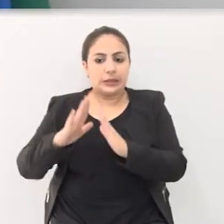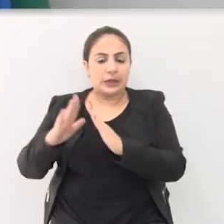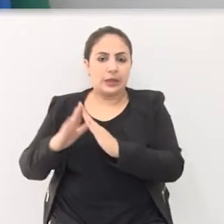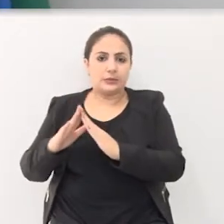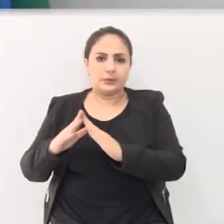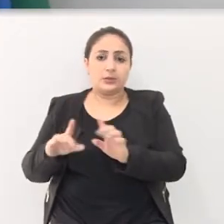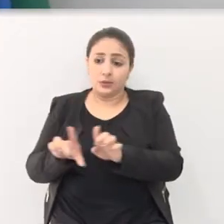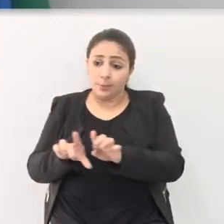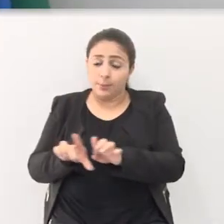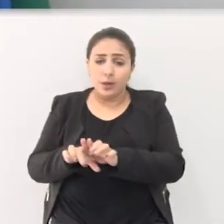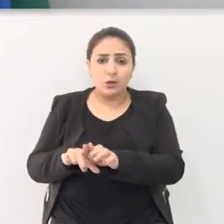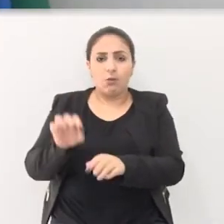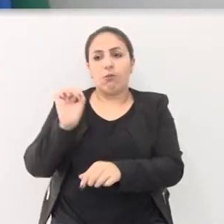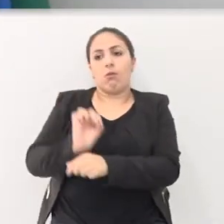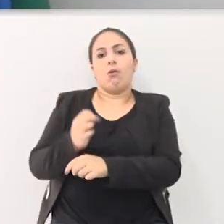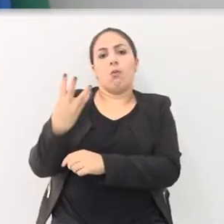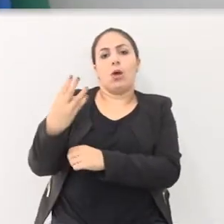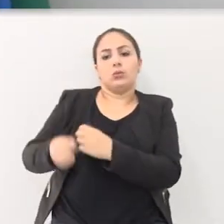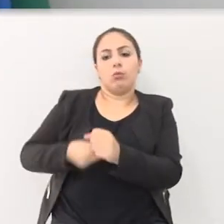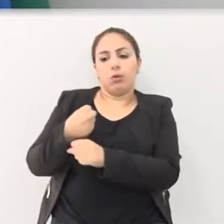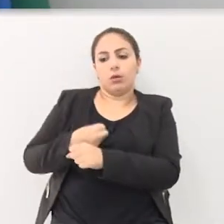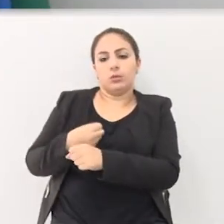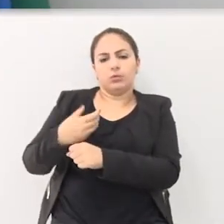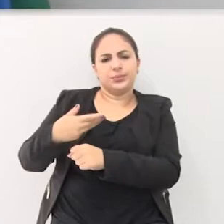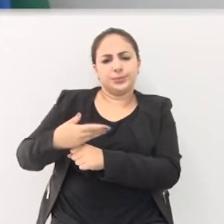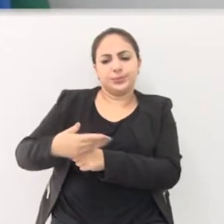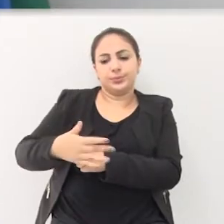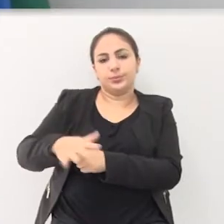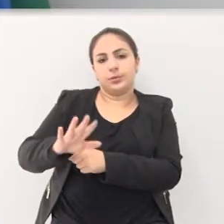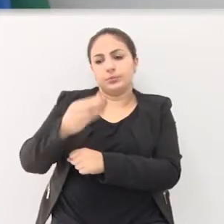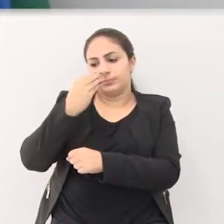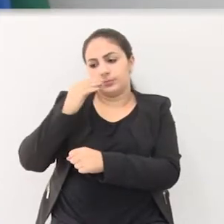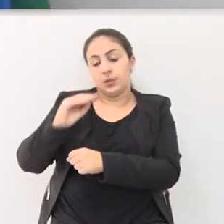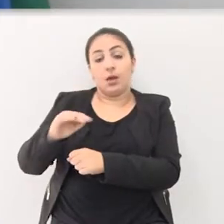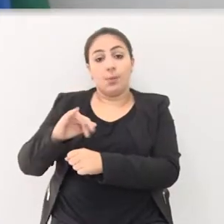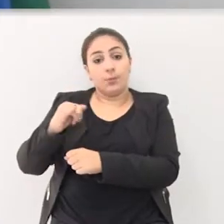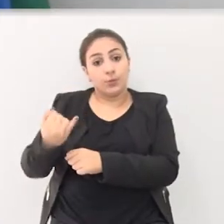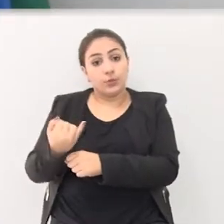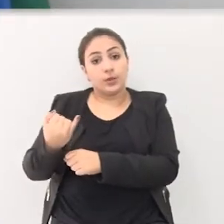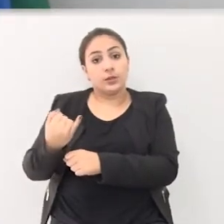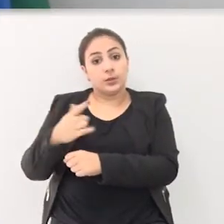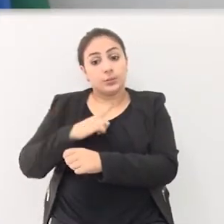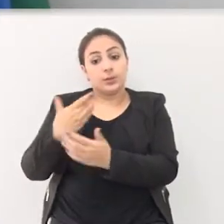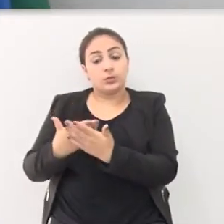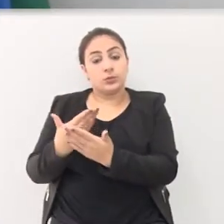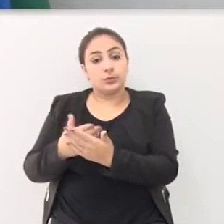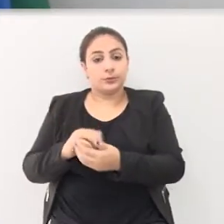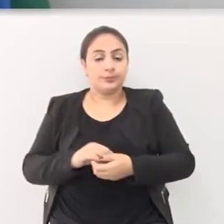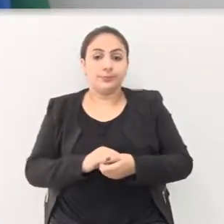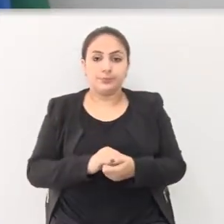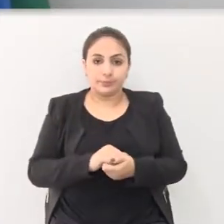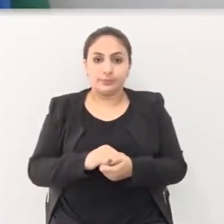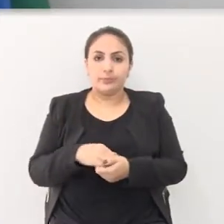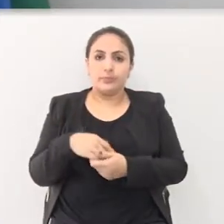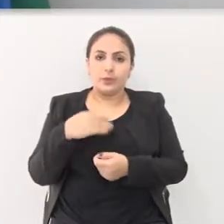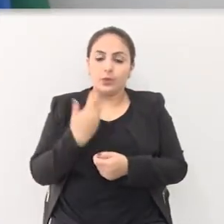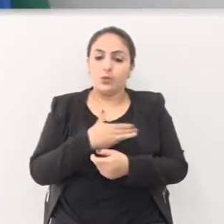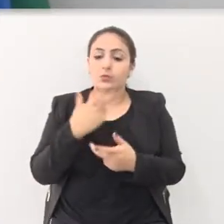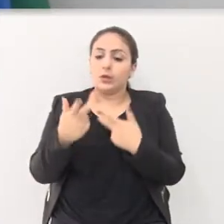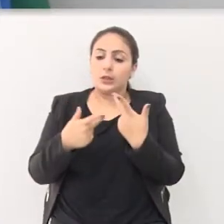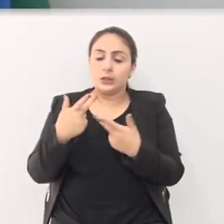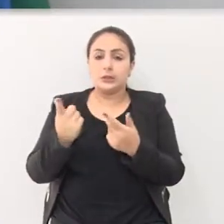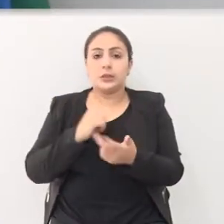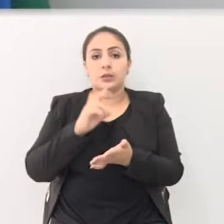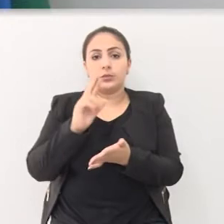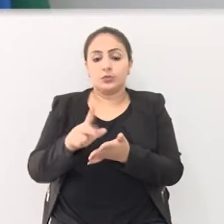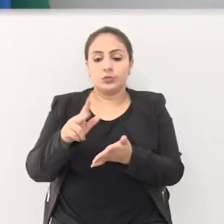casa, para que também não fique 4 anos e deixe passar os 4 anos, que eles aproveitem a oportunidade e se qualifiquem. Na minha manifestação hoje no plenário, eu